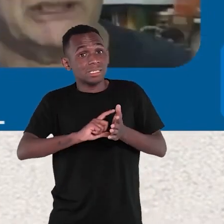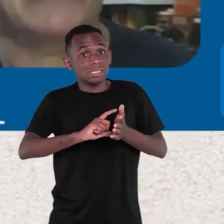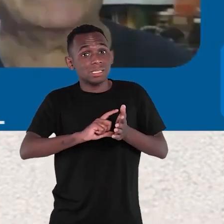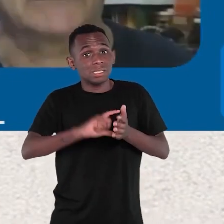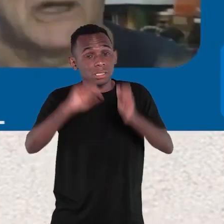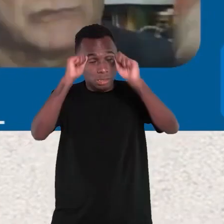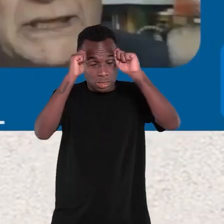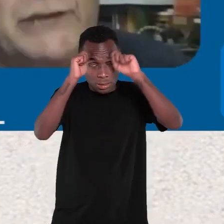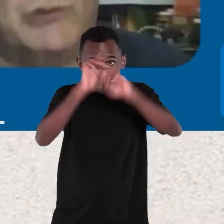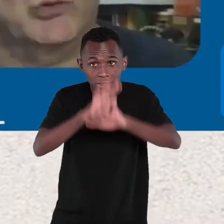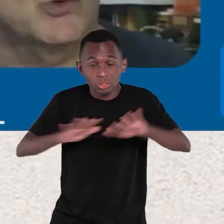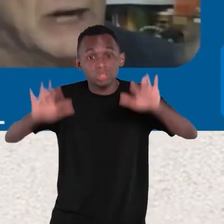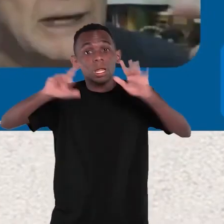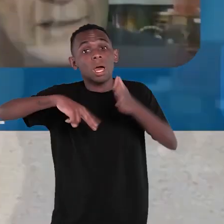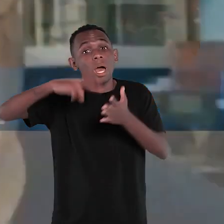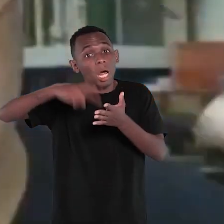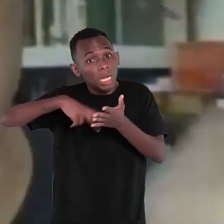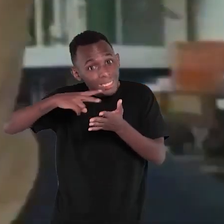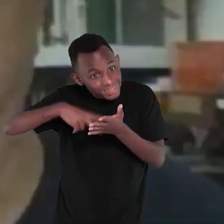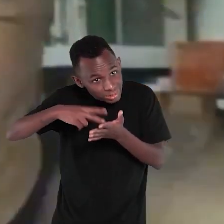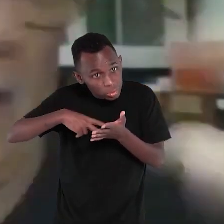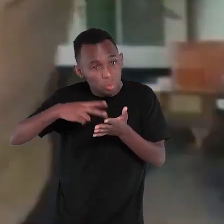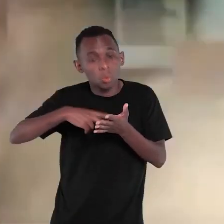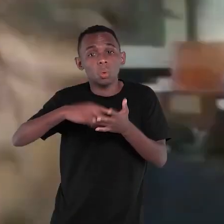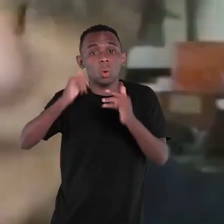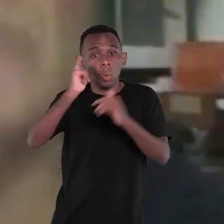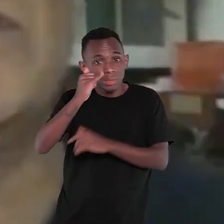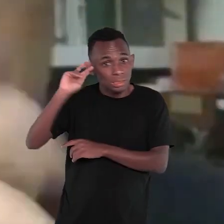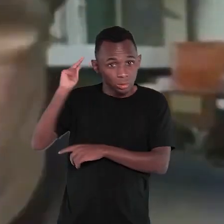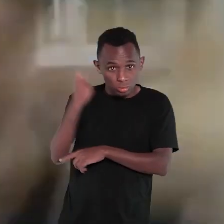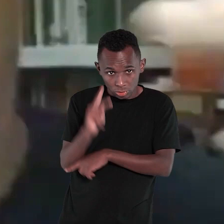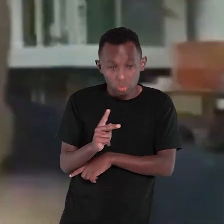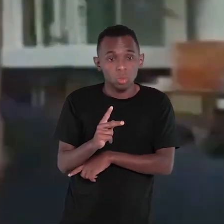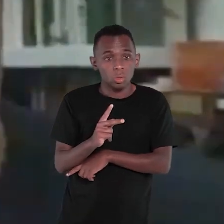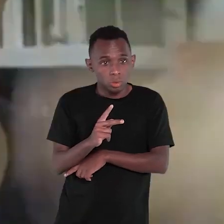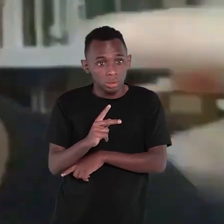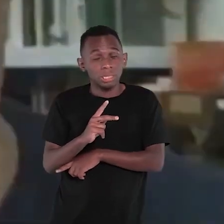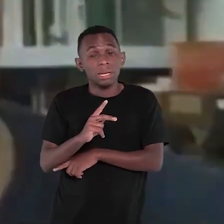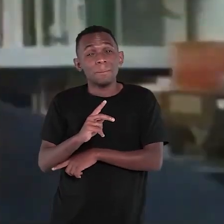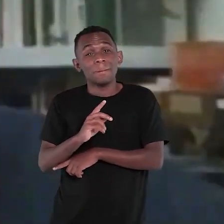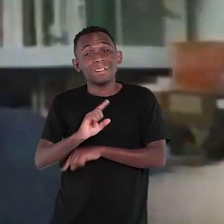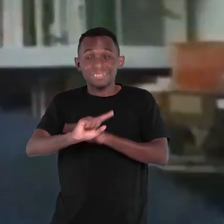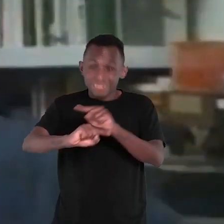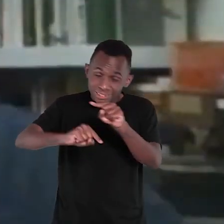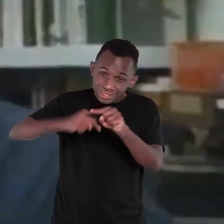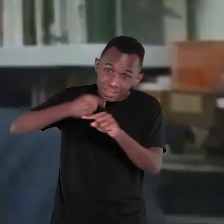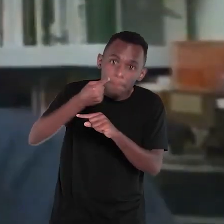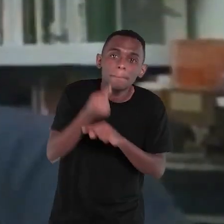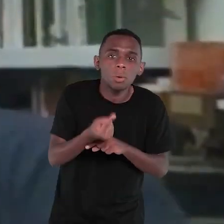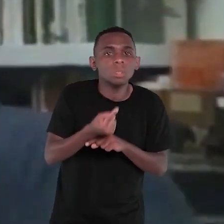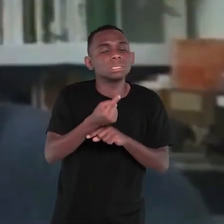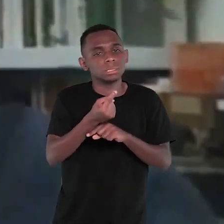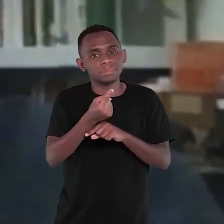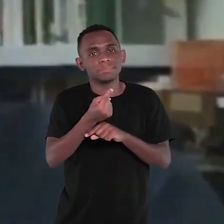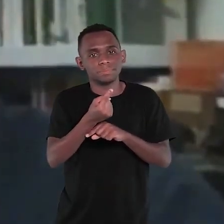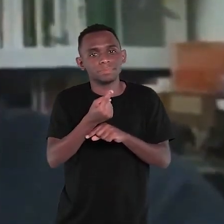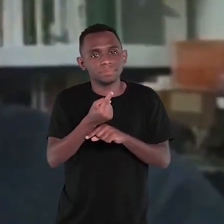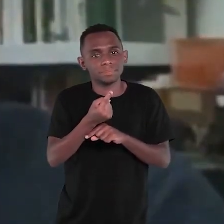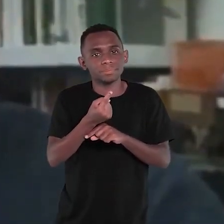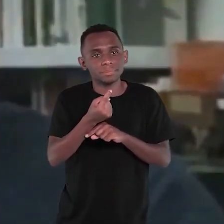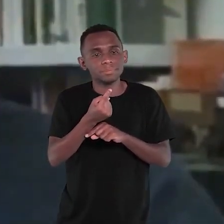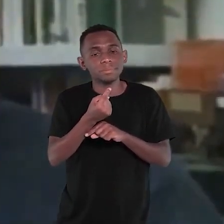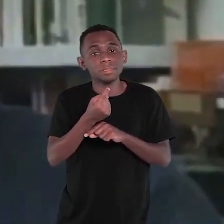da imaginação, da leitura, da contação de histórias, tal, e depois da leitura,